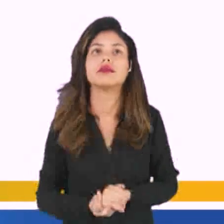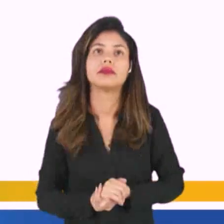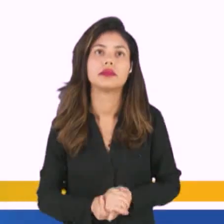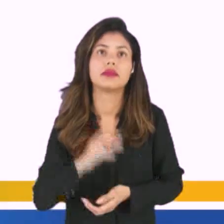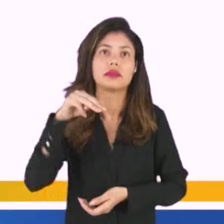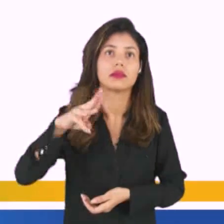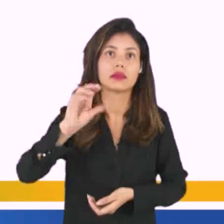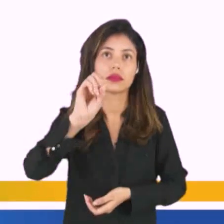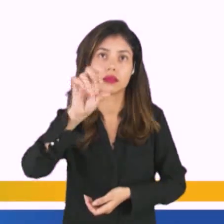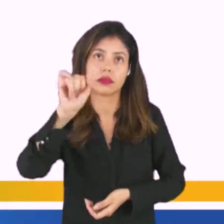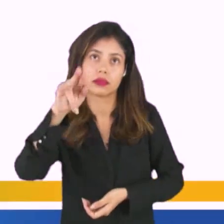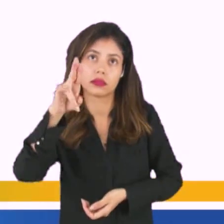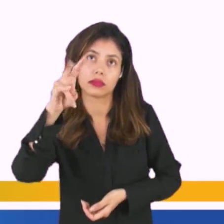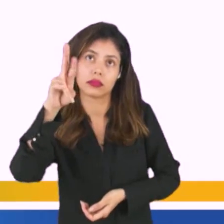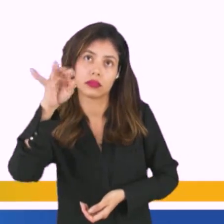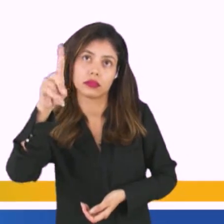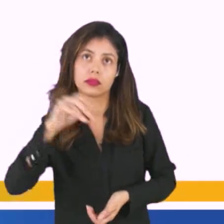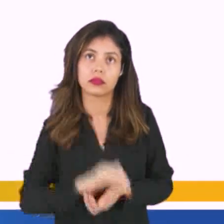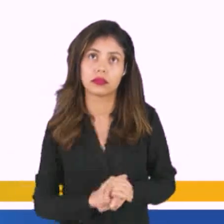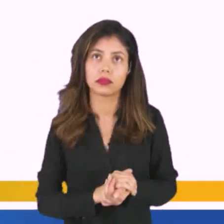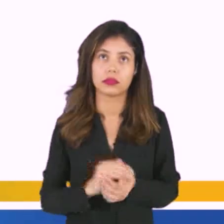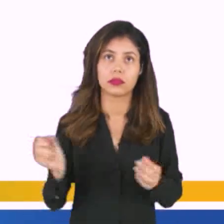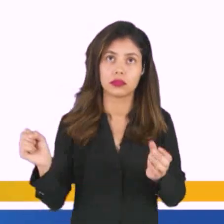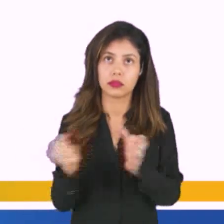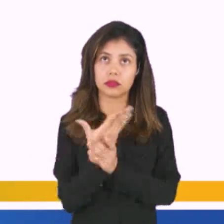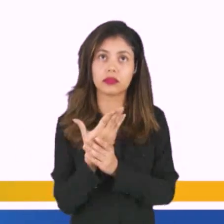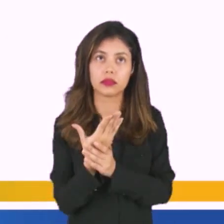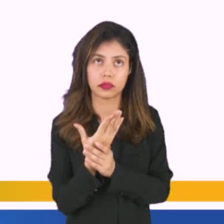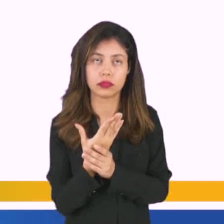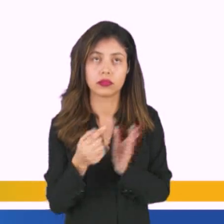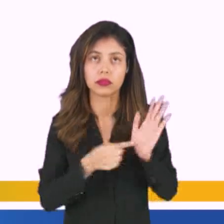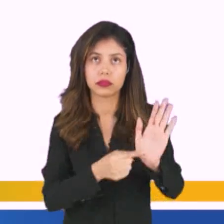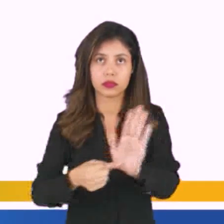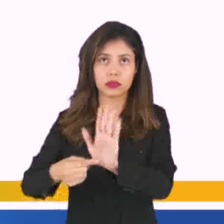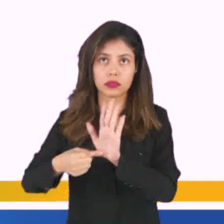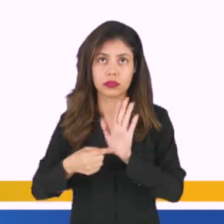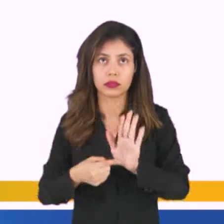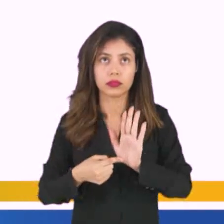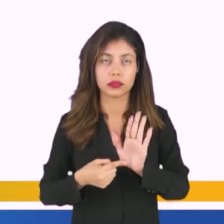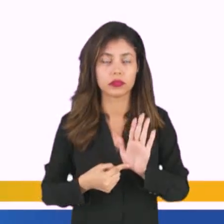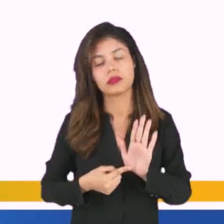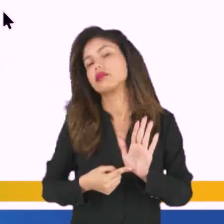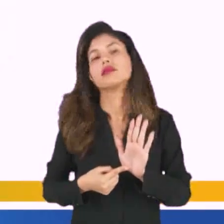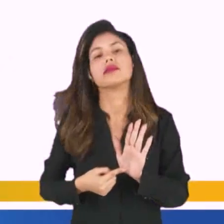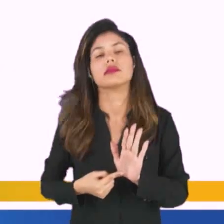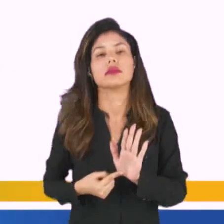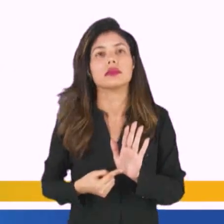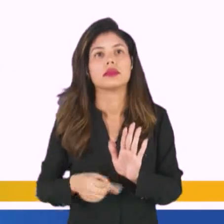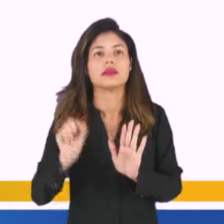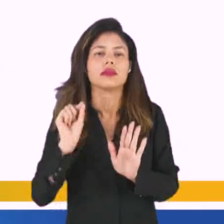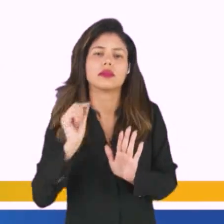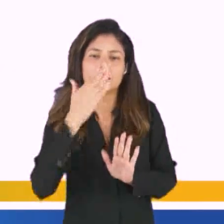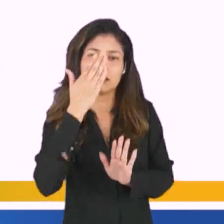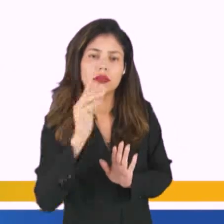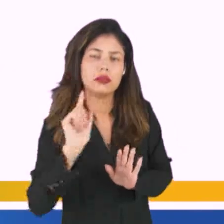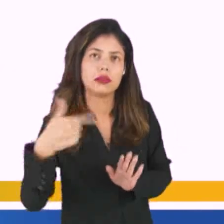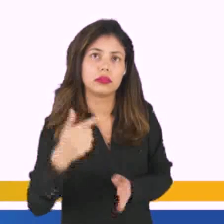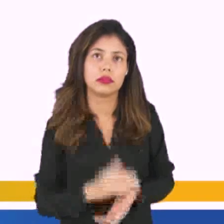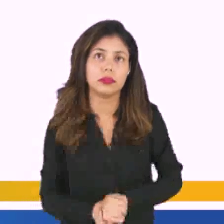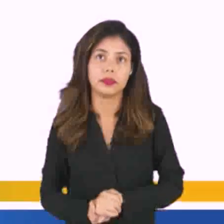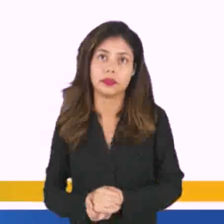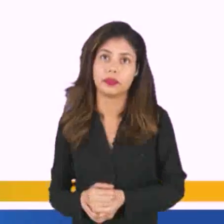dos monossacarídeos que os formam, né? São fornecidas a seguir. Então, aqui ele mostra aqui uma